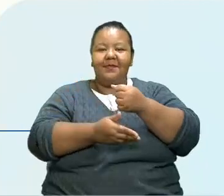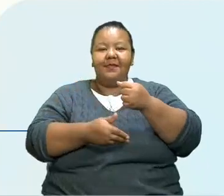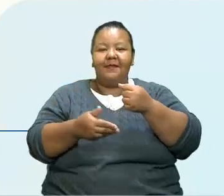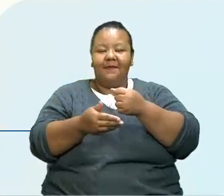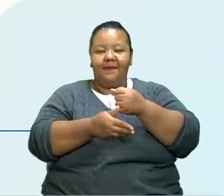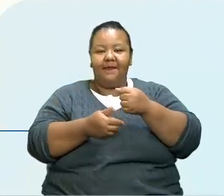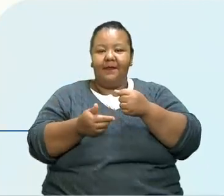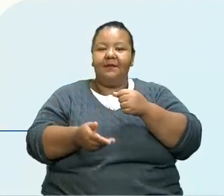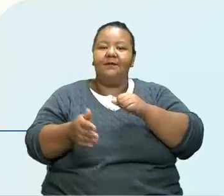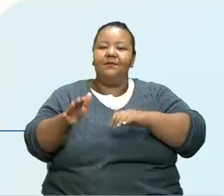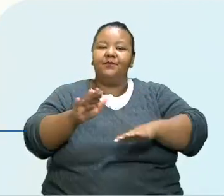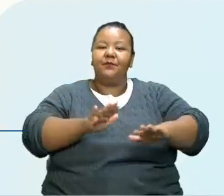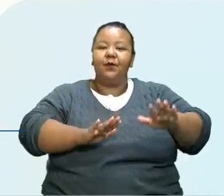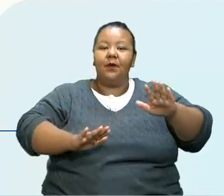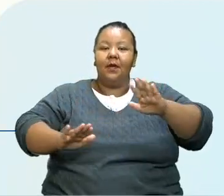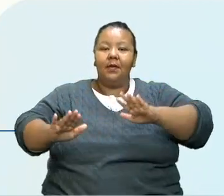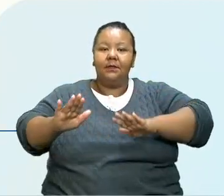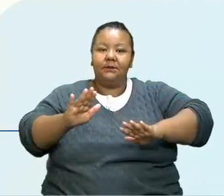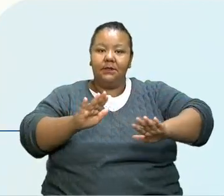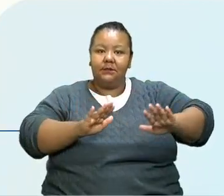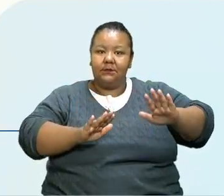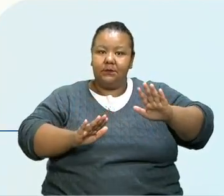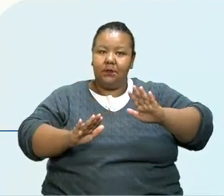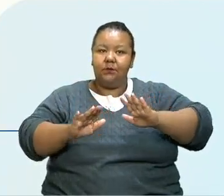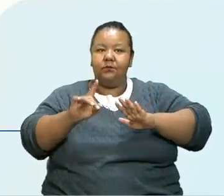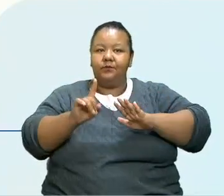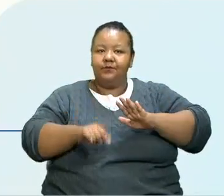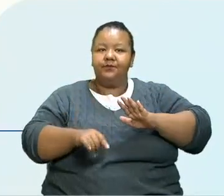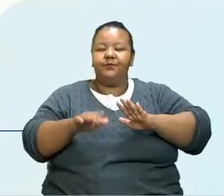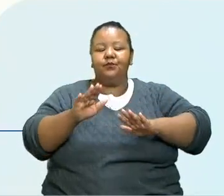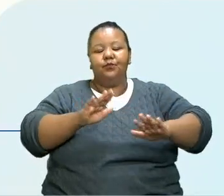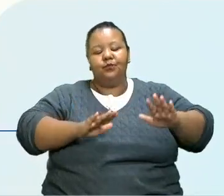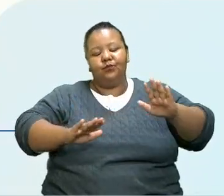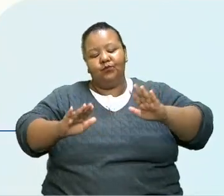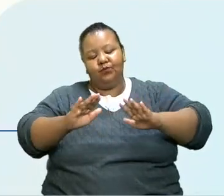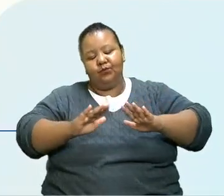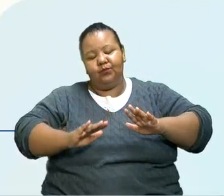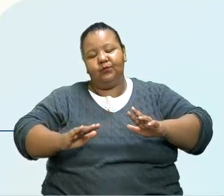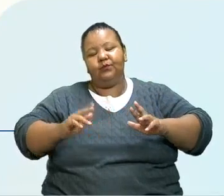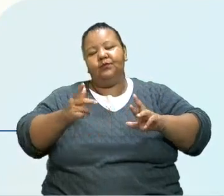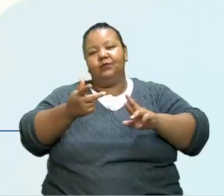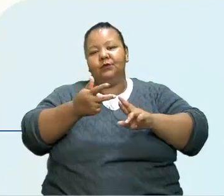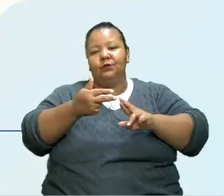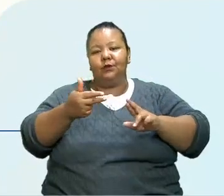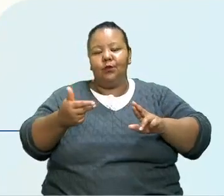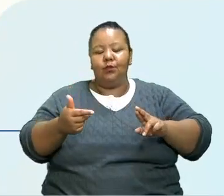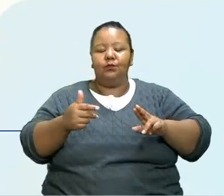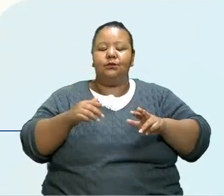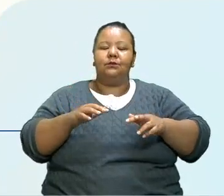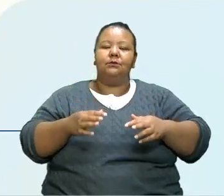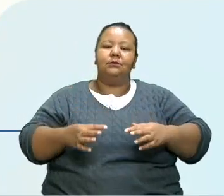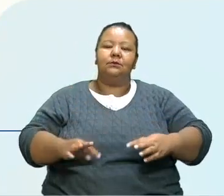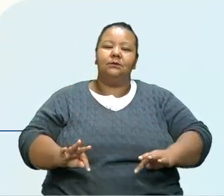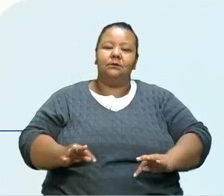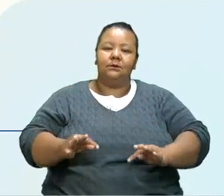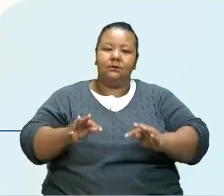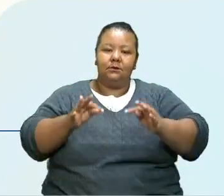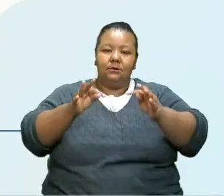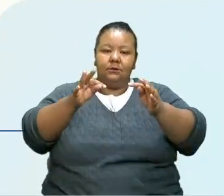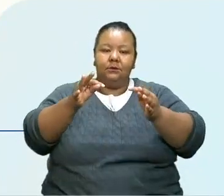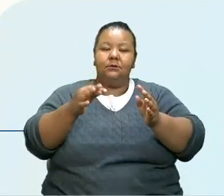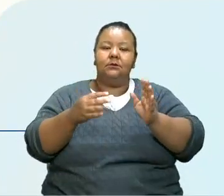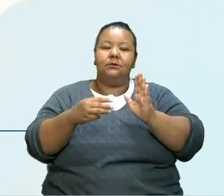Então, organização. Organização no sentido de organizar os meus recursos, as minhas tecnologias,